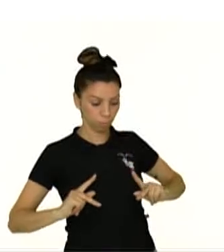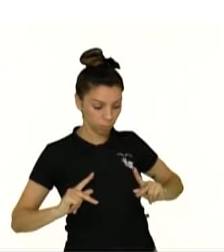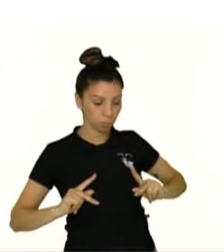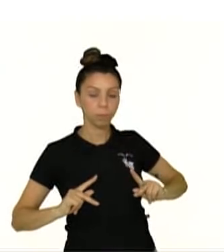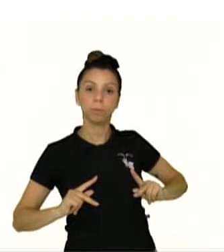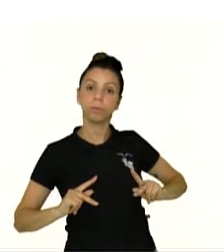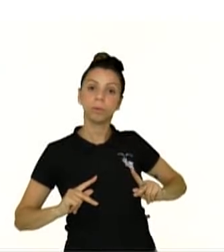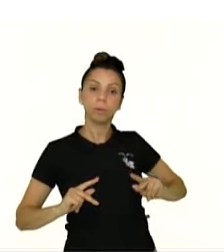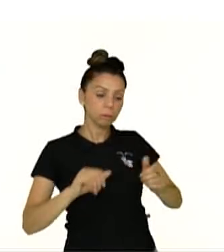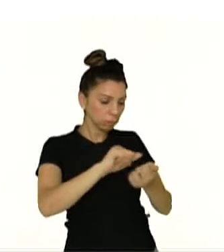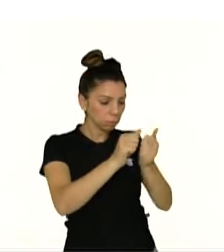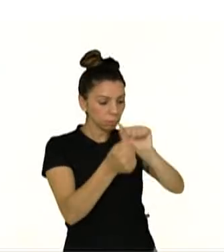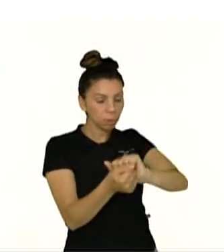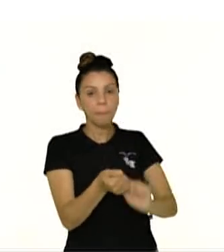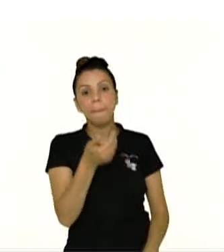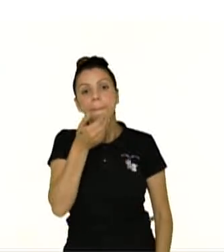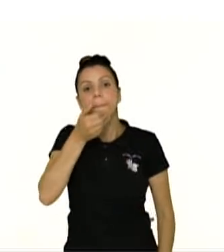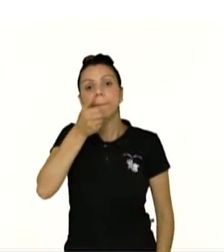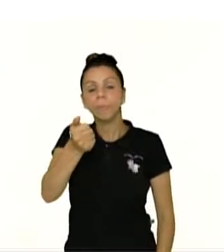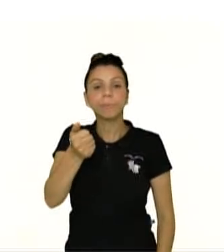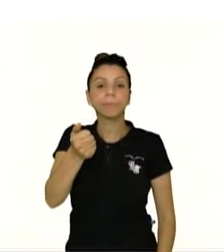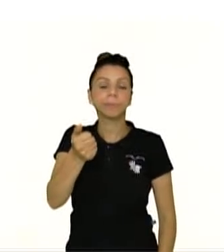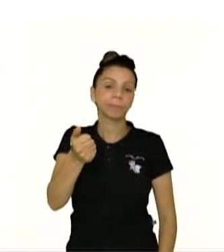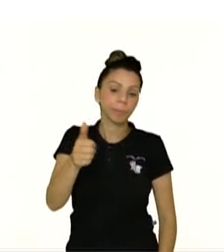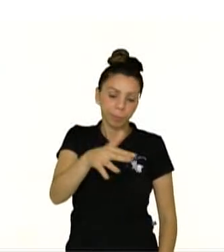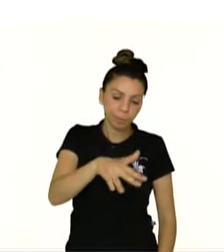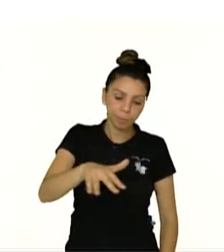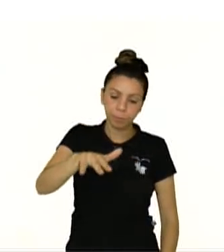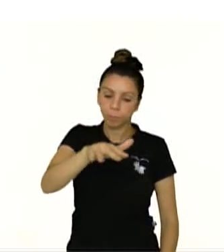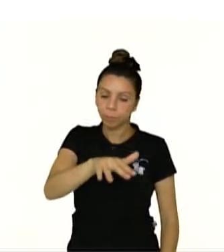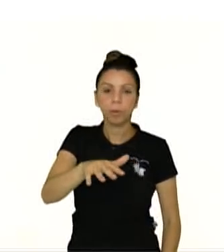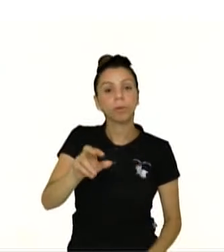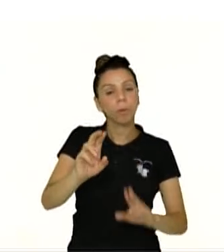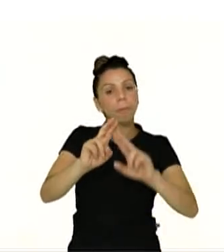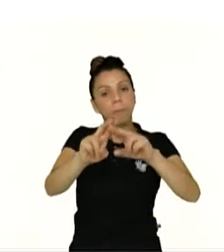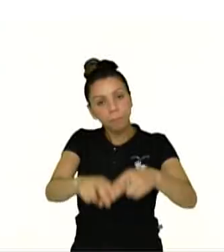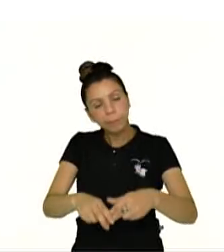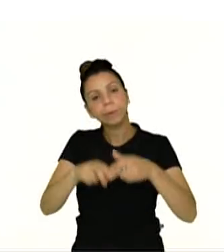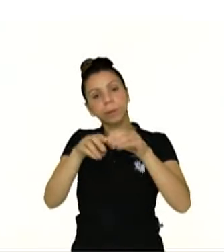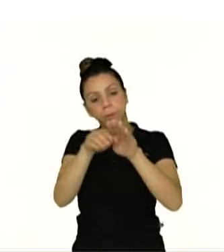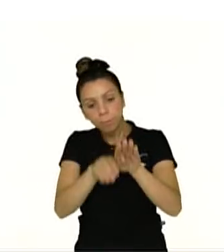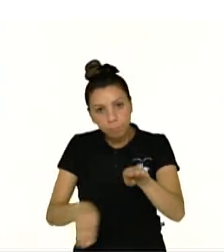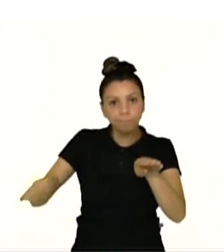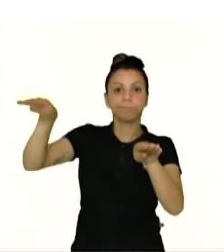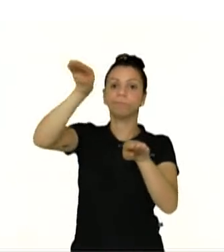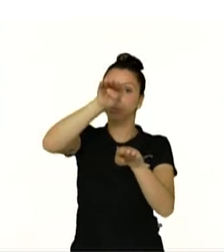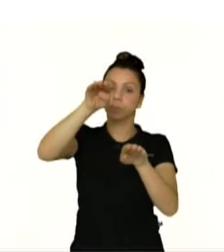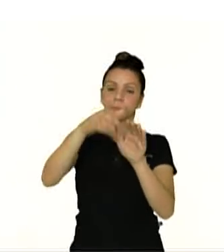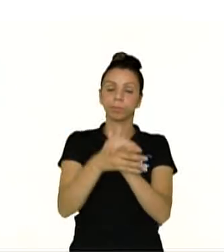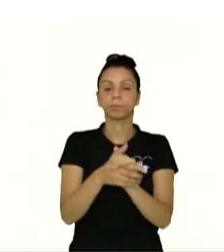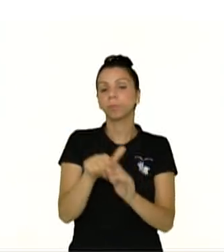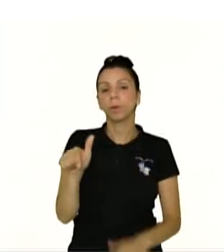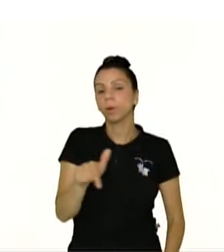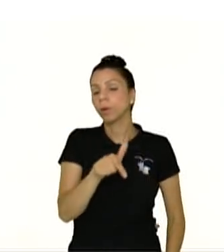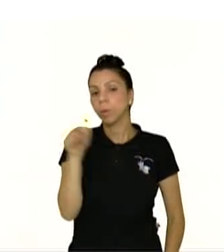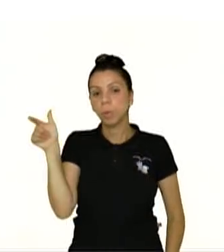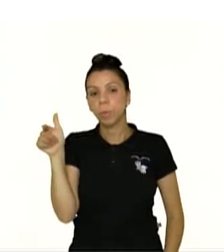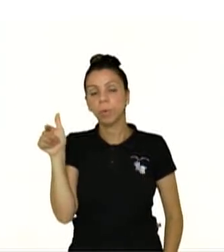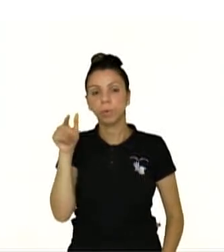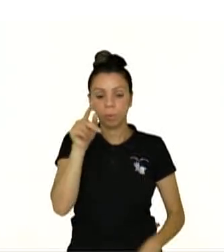humanos que se adaptam melhor a uma condição, a um espaço, e por isso se superam. E outros acabam